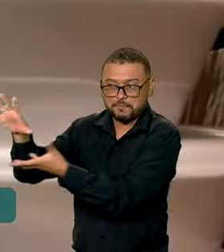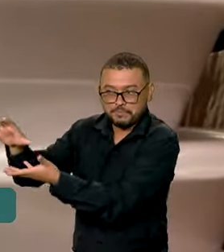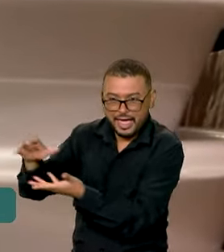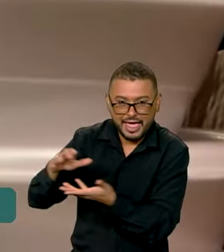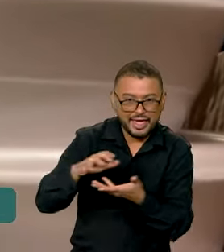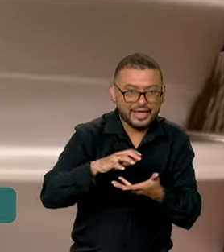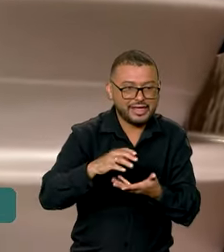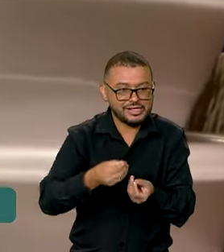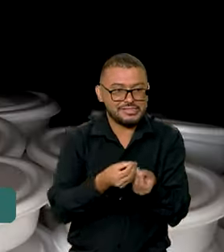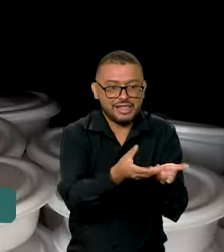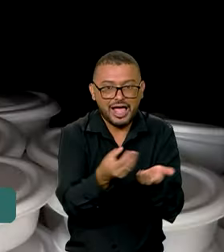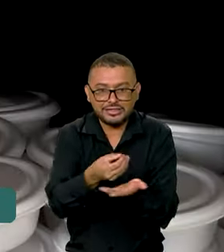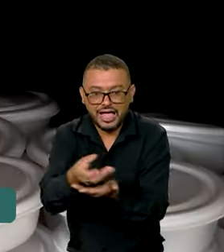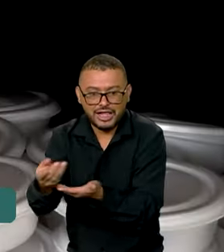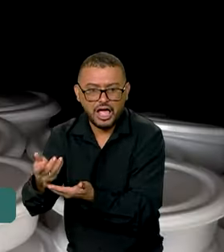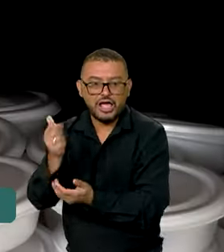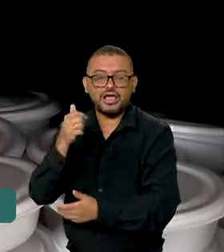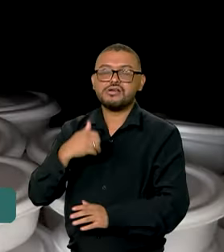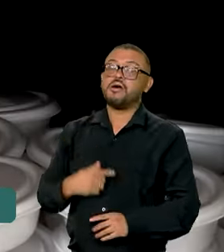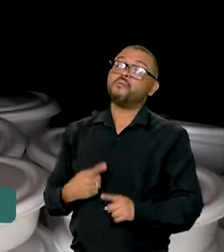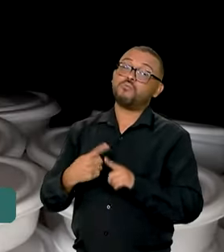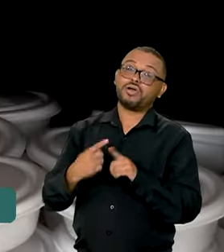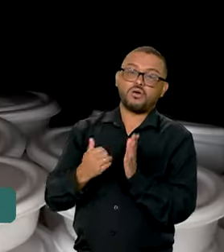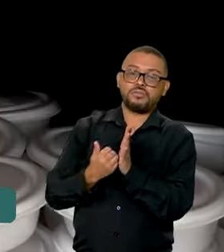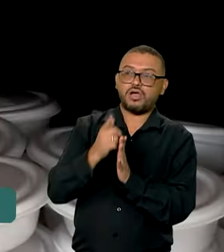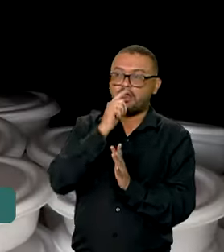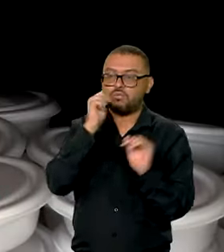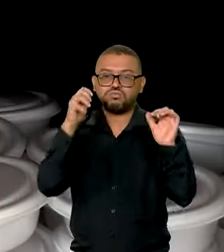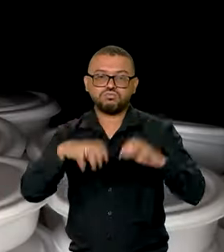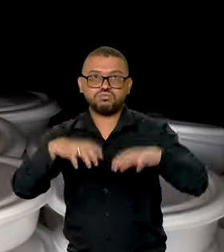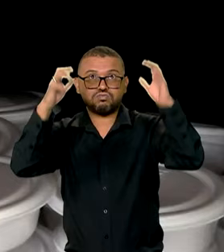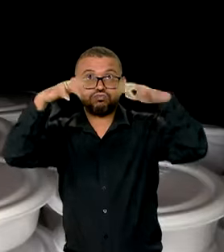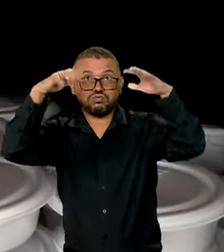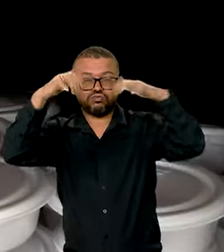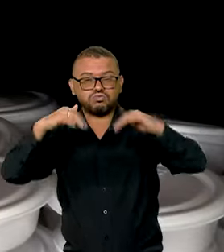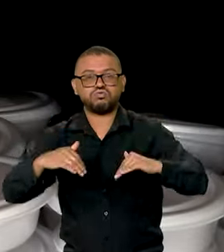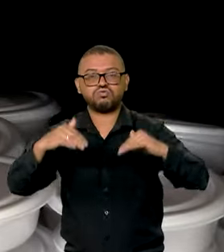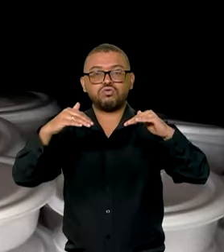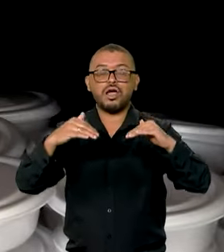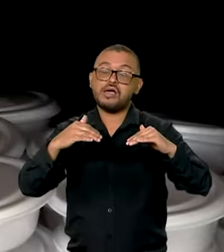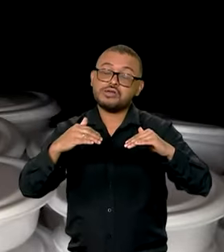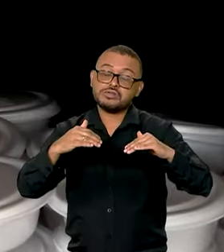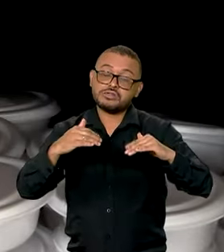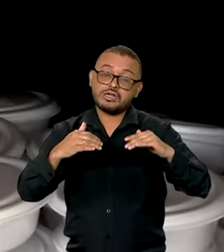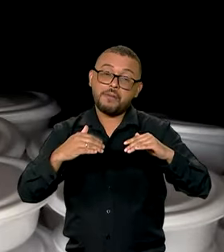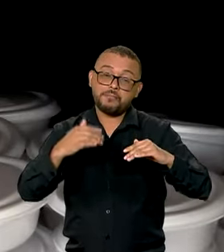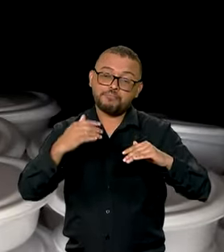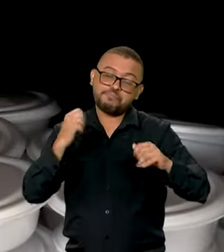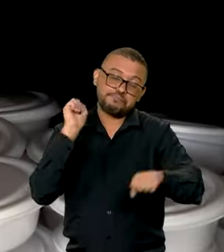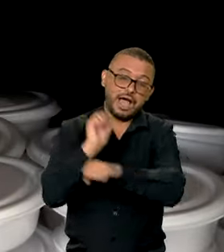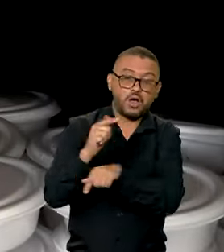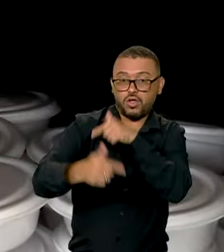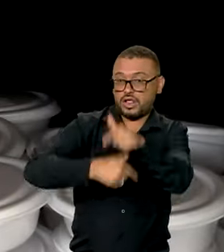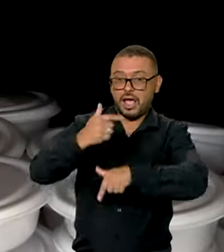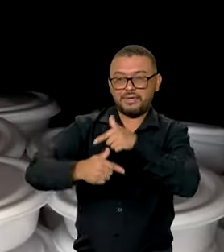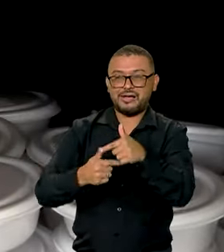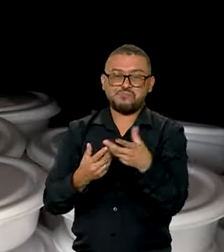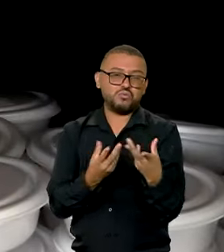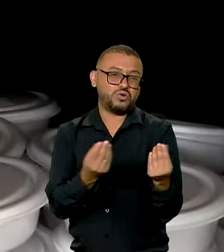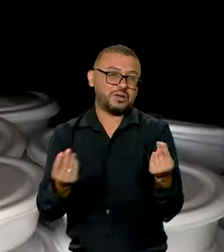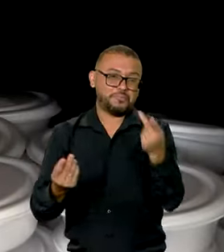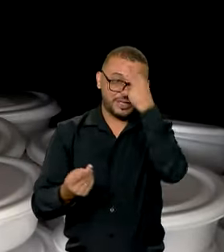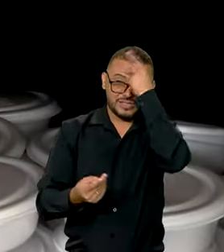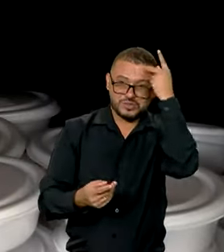entregar as marmitas. Depois que começou as enchentes, a gente parou de trabalhar, porque muita gente teve que